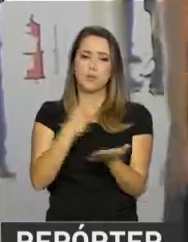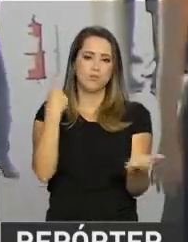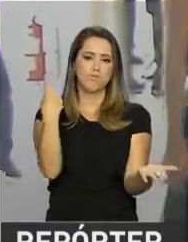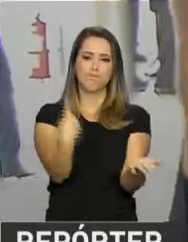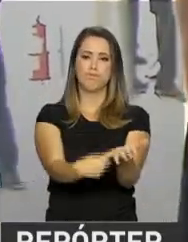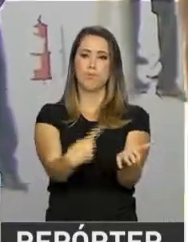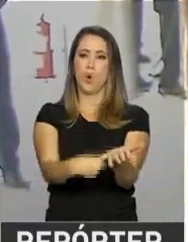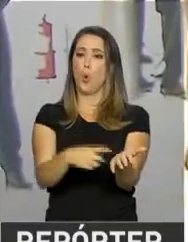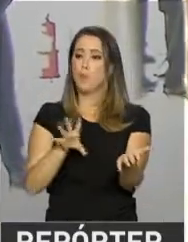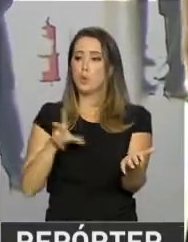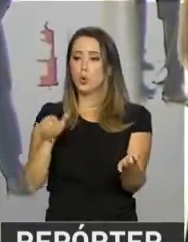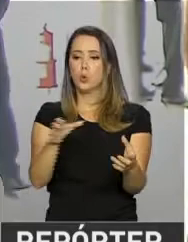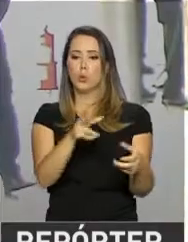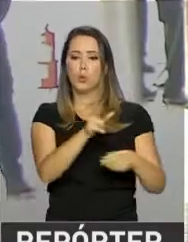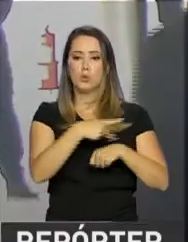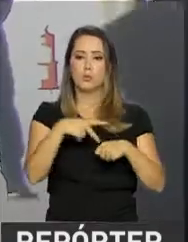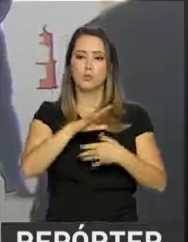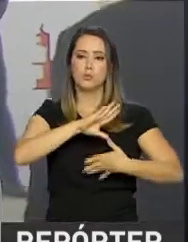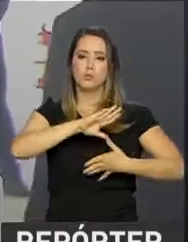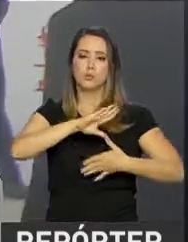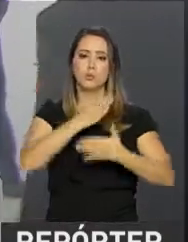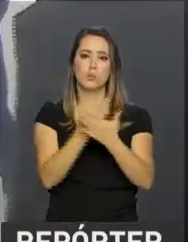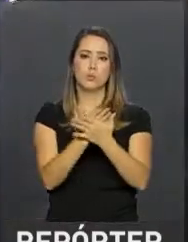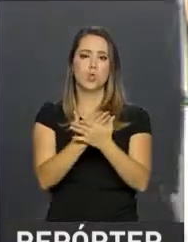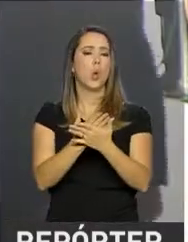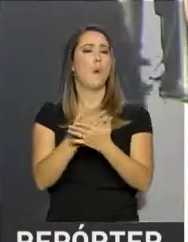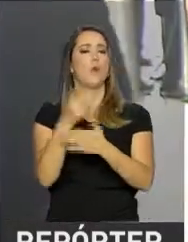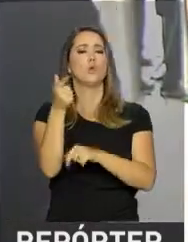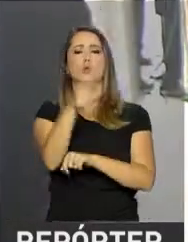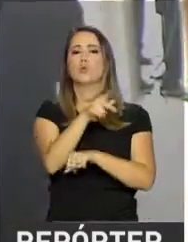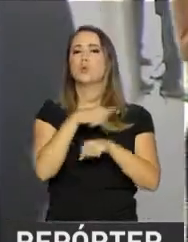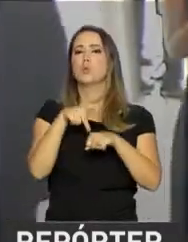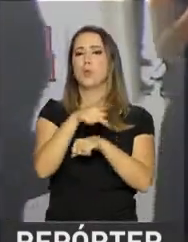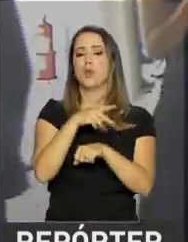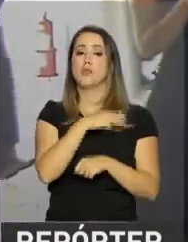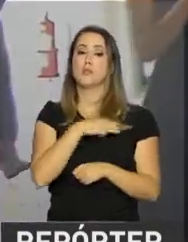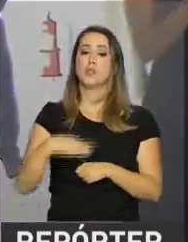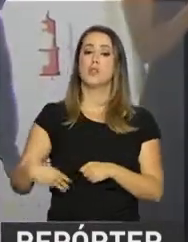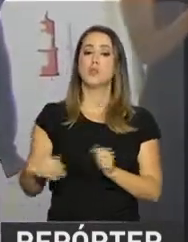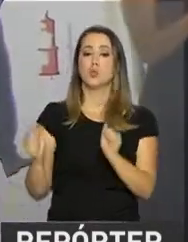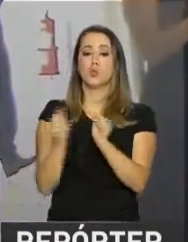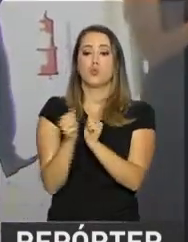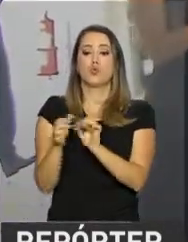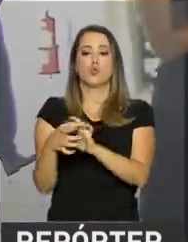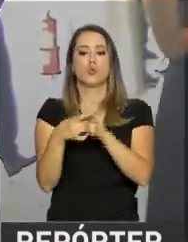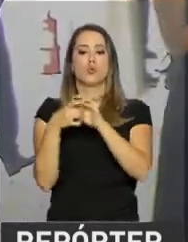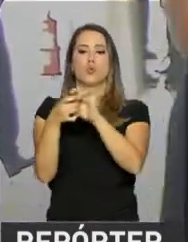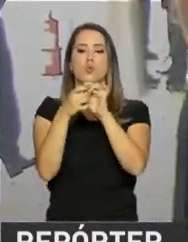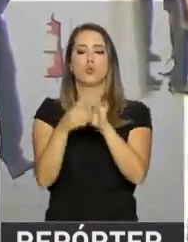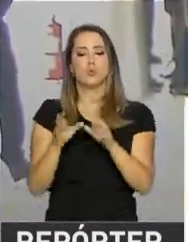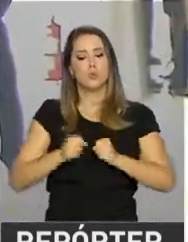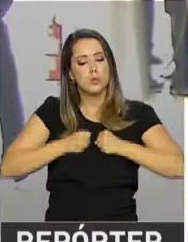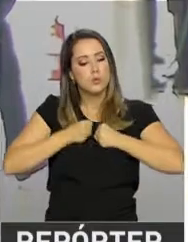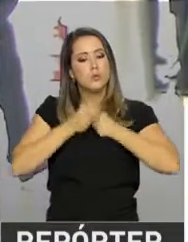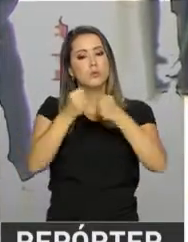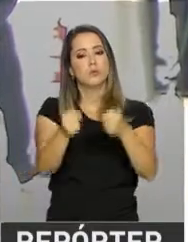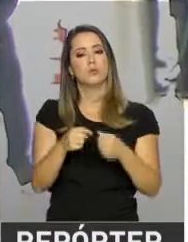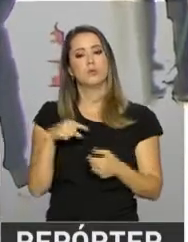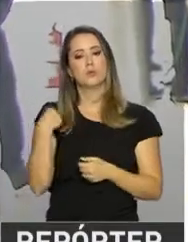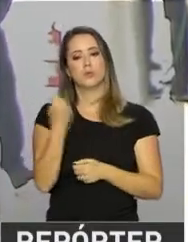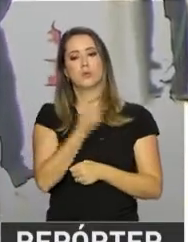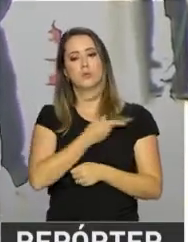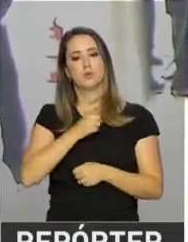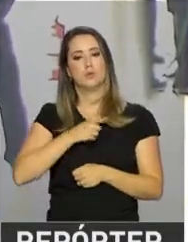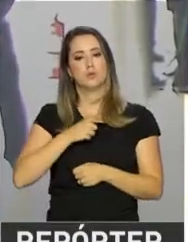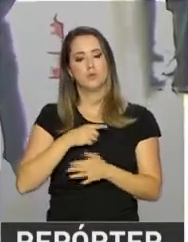do mercosul todos os ministros do paraguai da argentina e do uruguai além de nós aqui no brasil estão muito empenhados para que nós